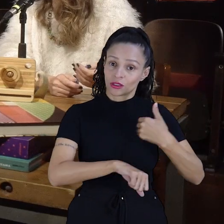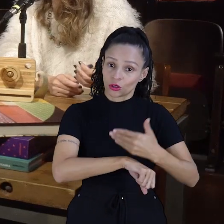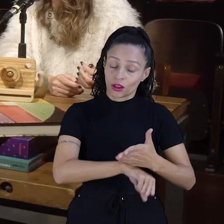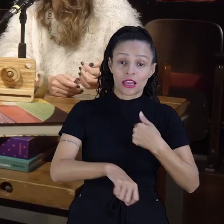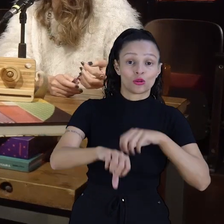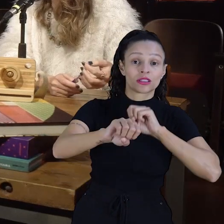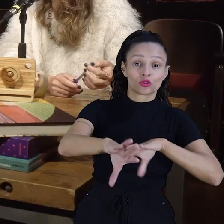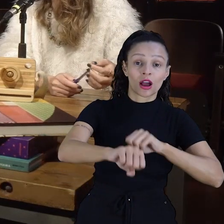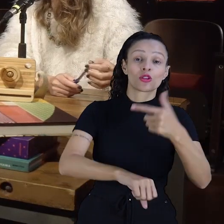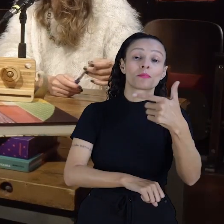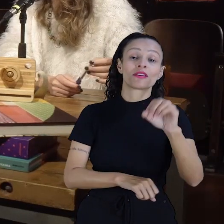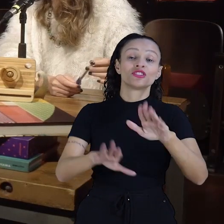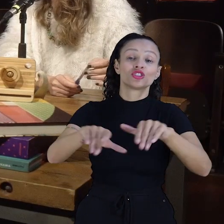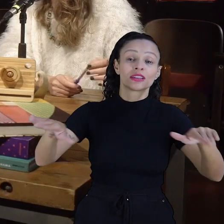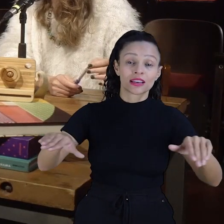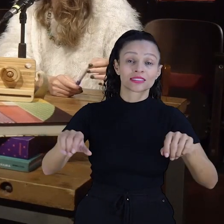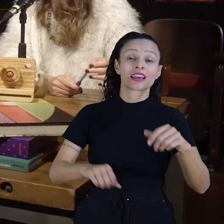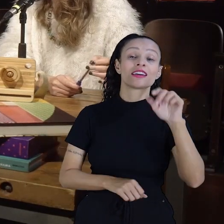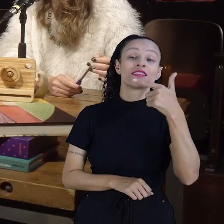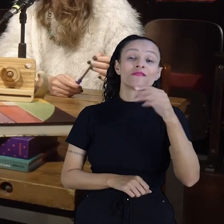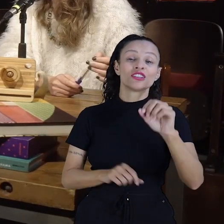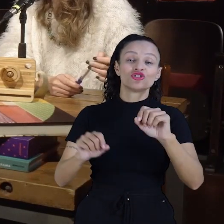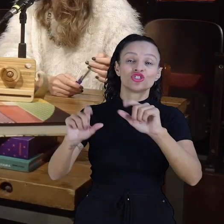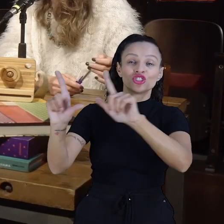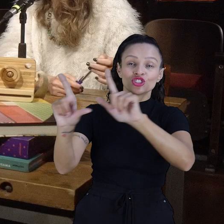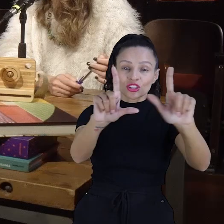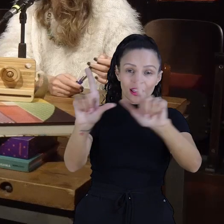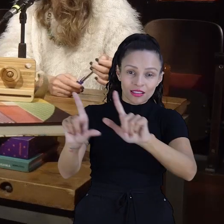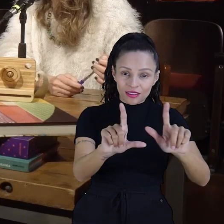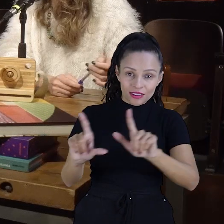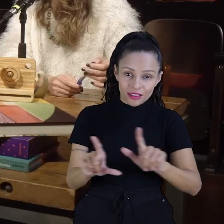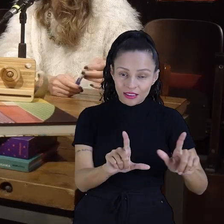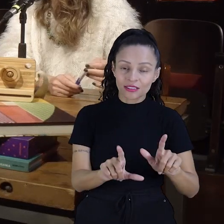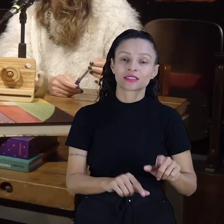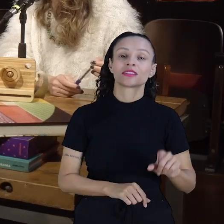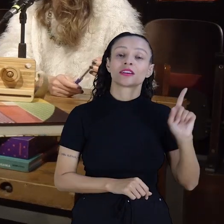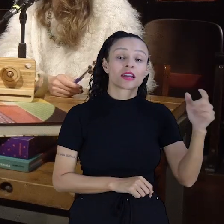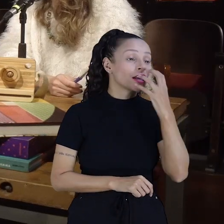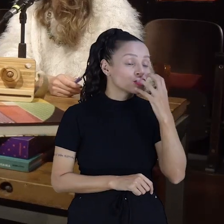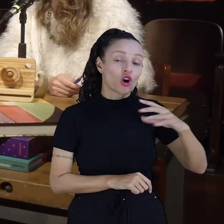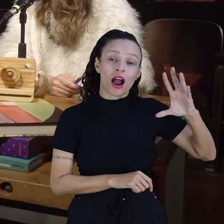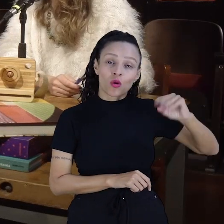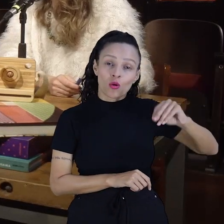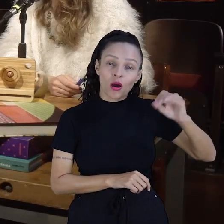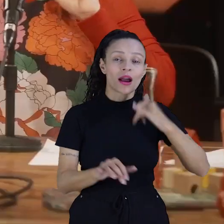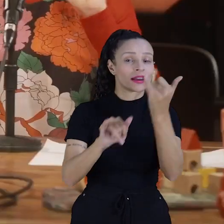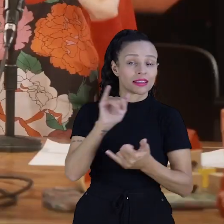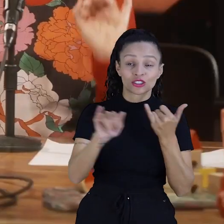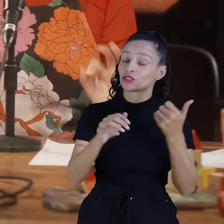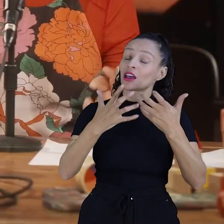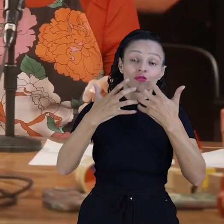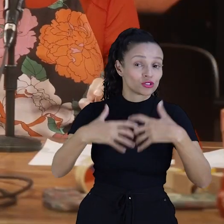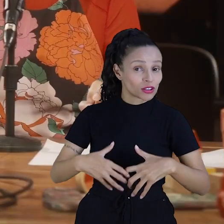hora, e eu dando aula para 20 crianças em 20 janelinhas. O jardineiro batendo no portão, o cachorro latindo, a internet